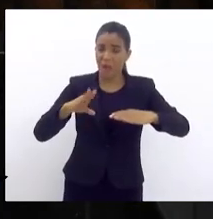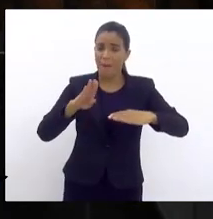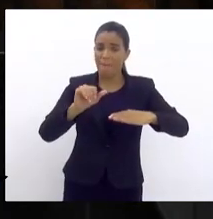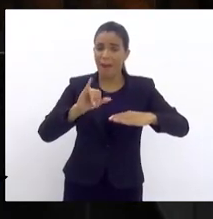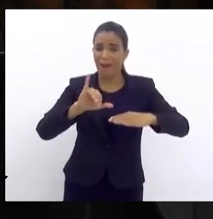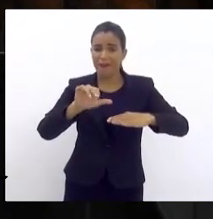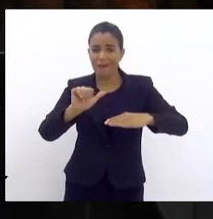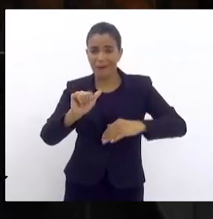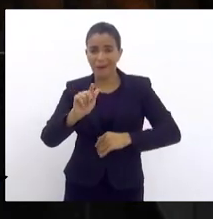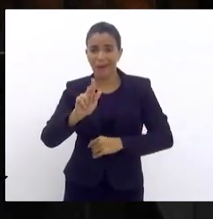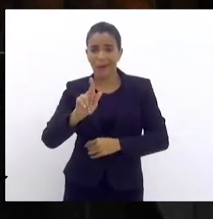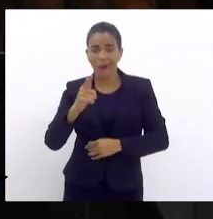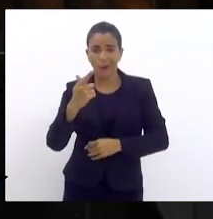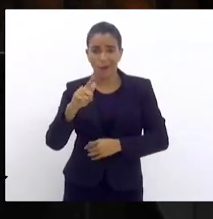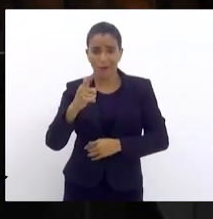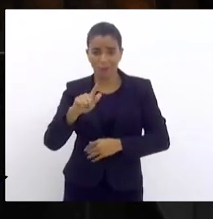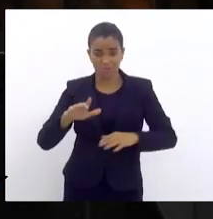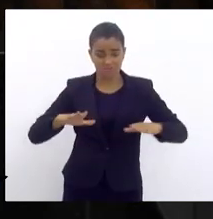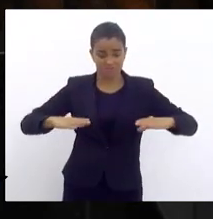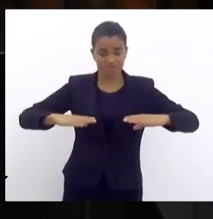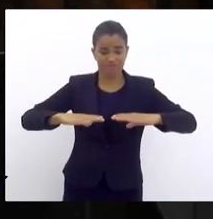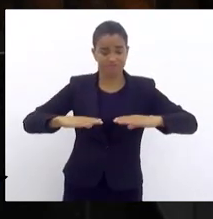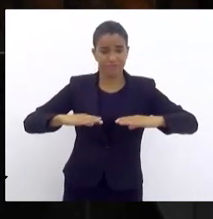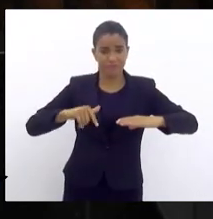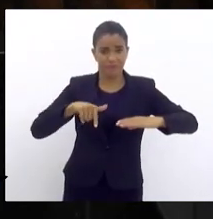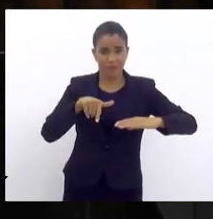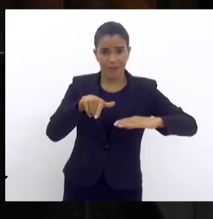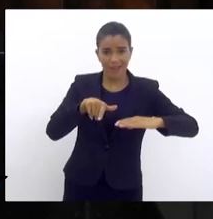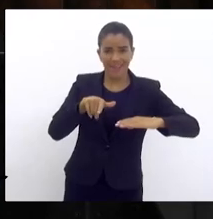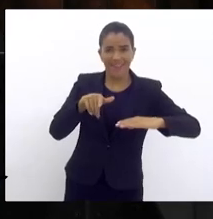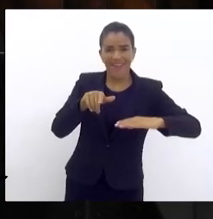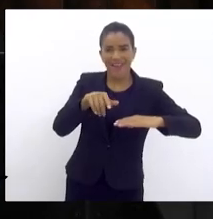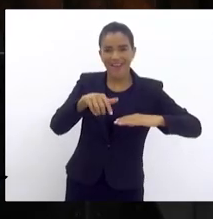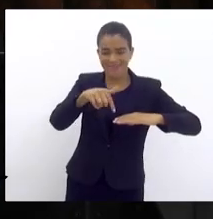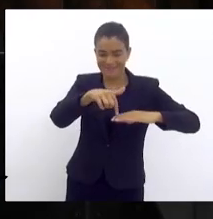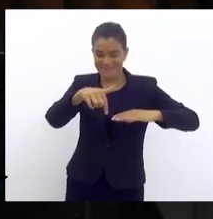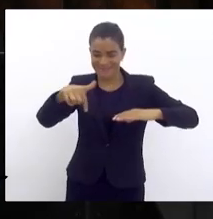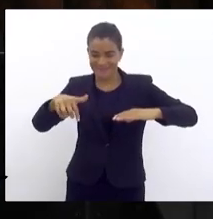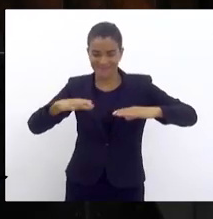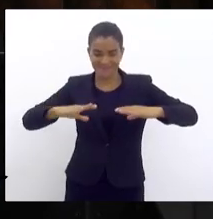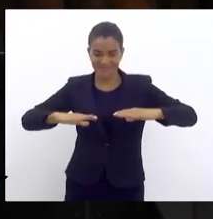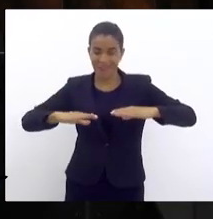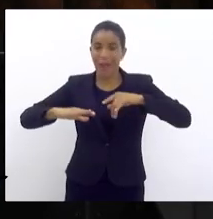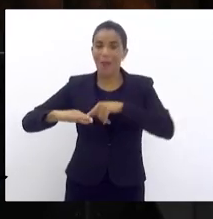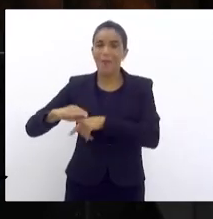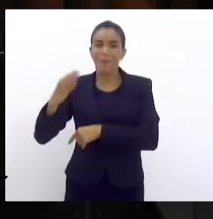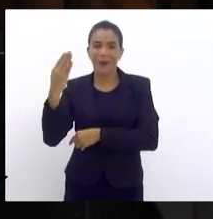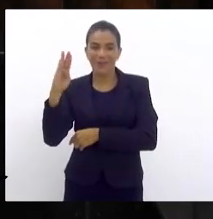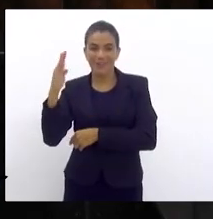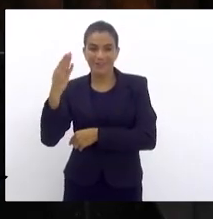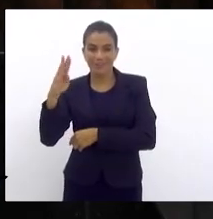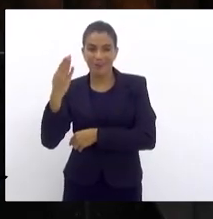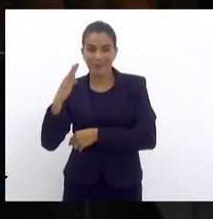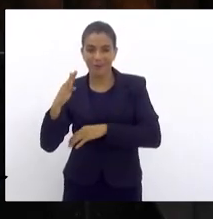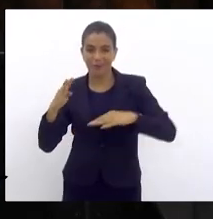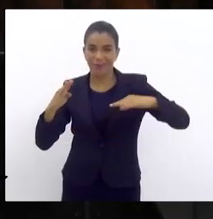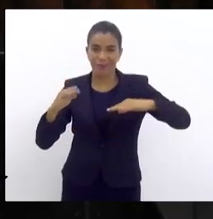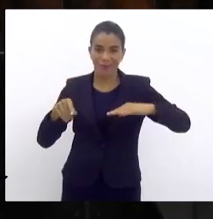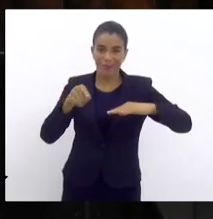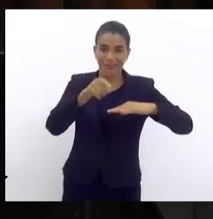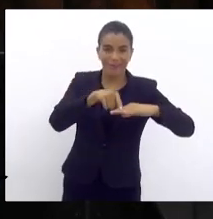tendo um check-in ali no manequinho em Botafogo e outro